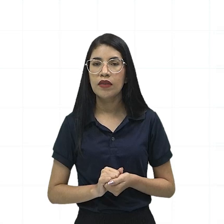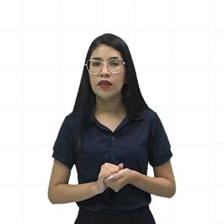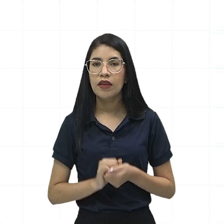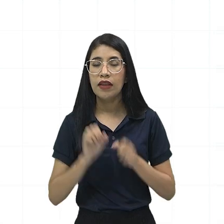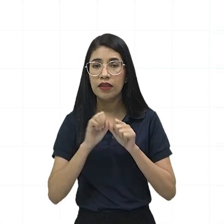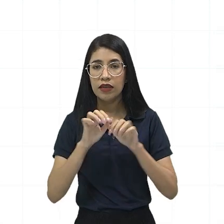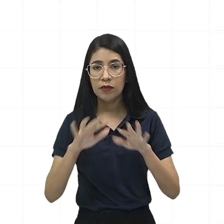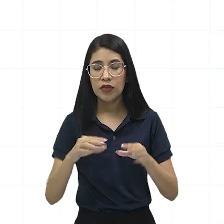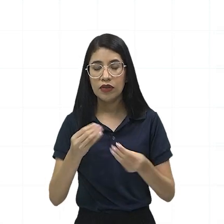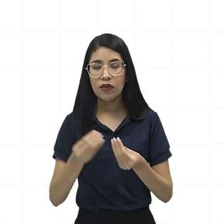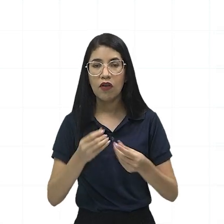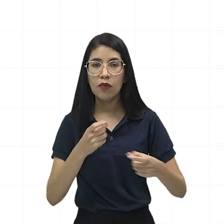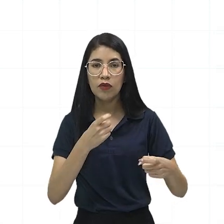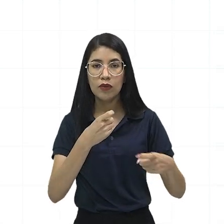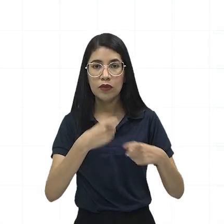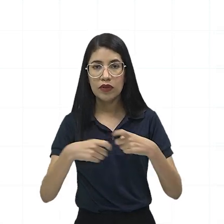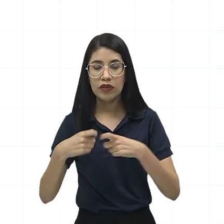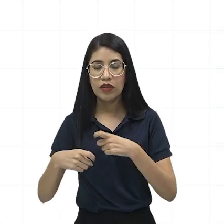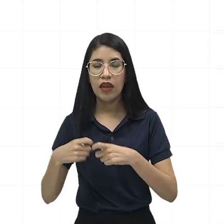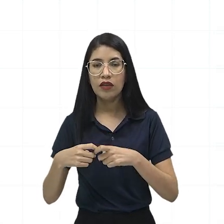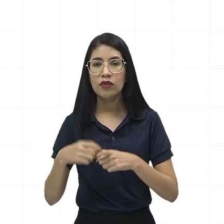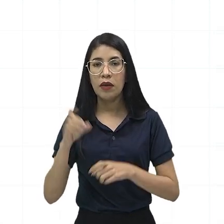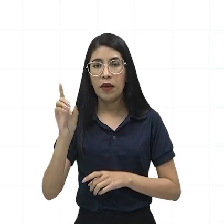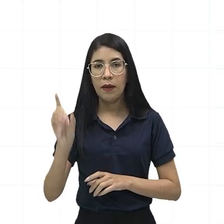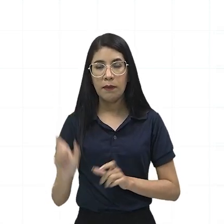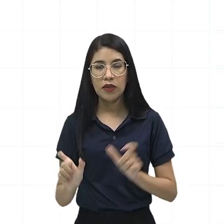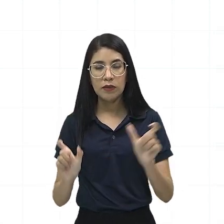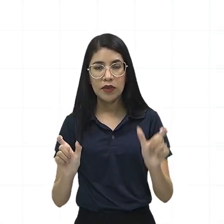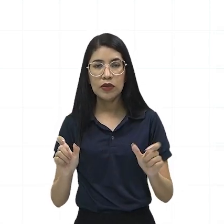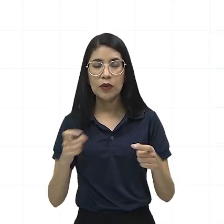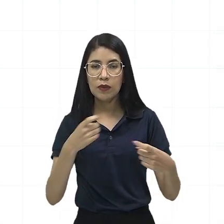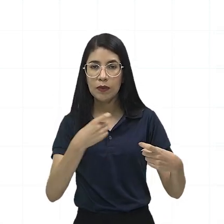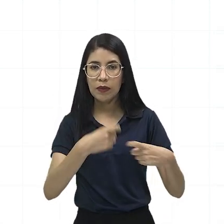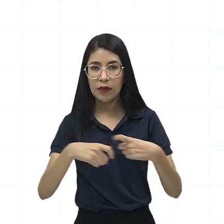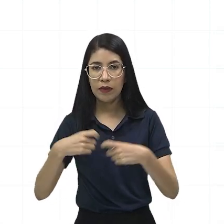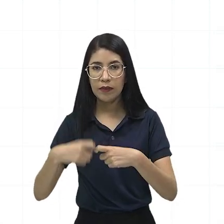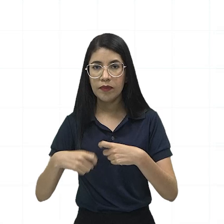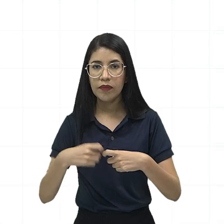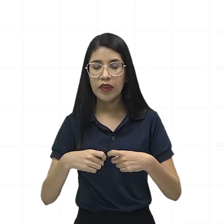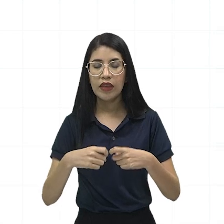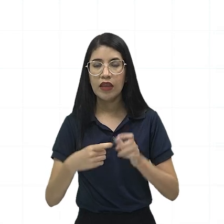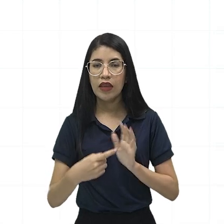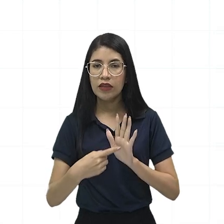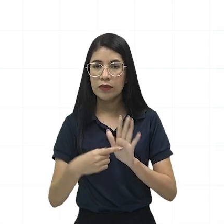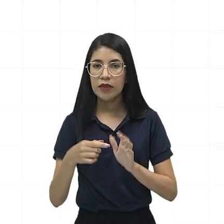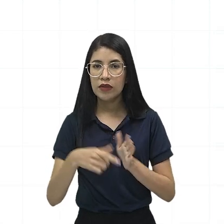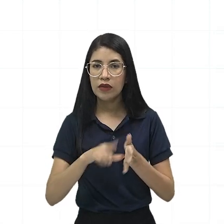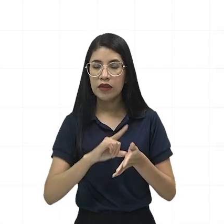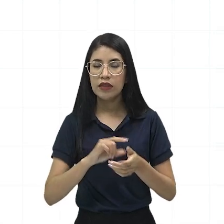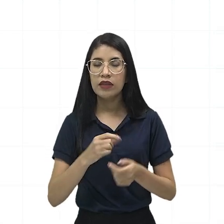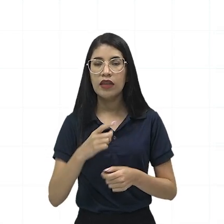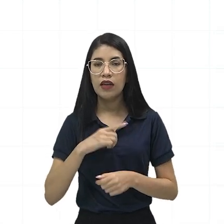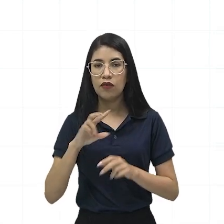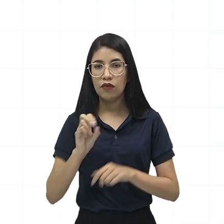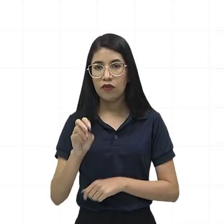meio do contato direto, pessoa a pessoa, né? Como vimos aí, nós temos o vírus 1 e 2. O 1